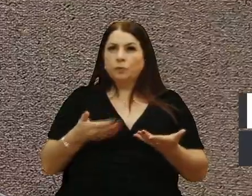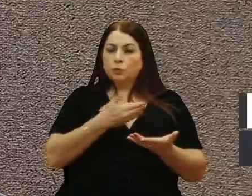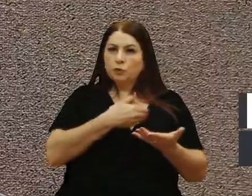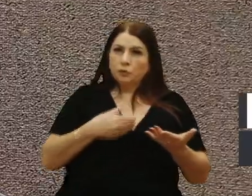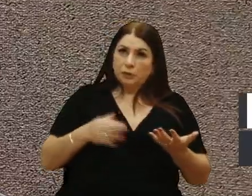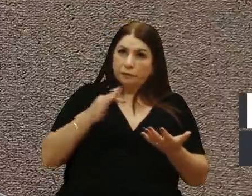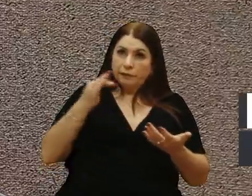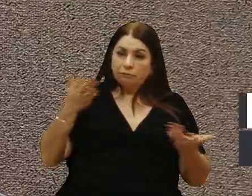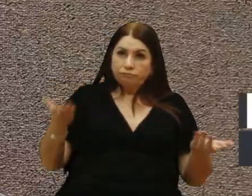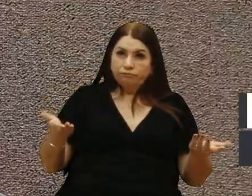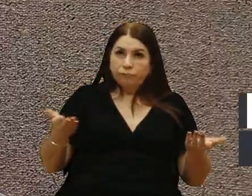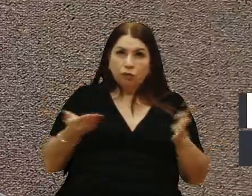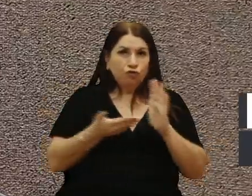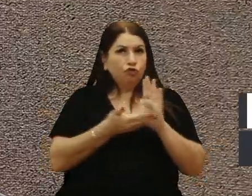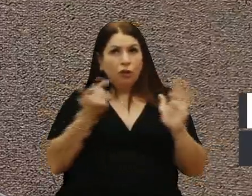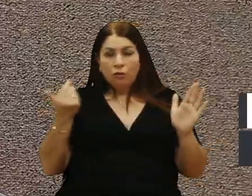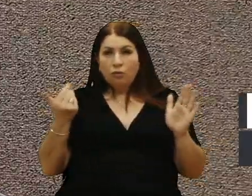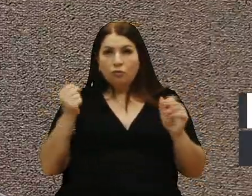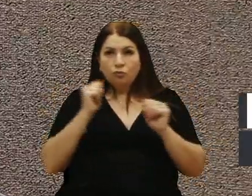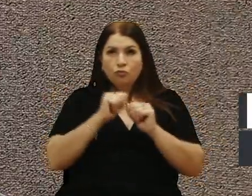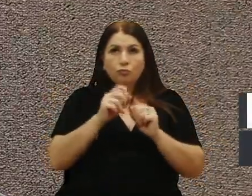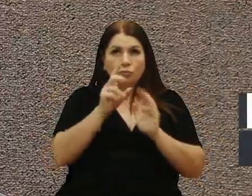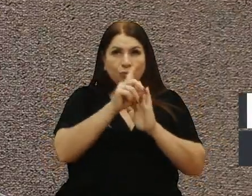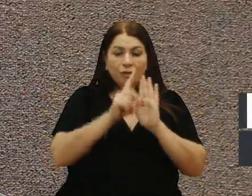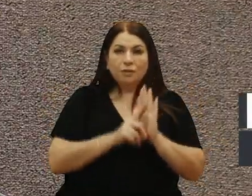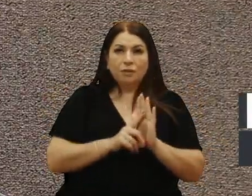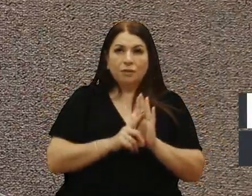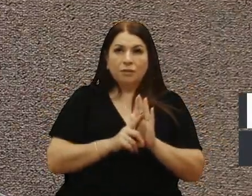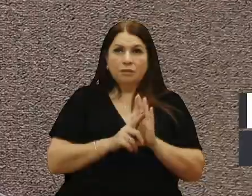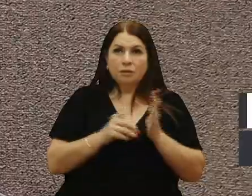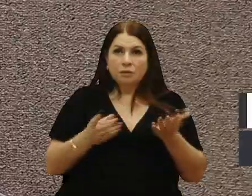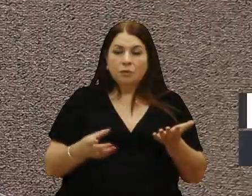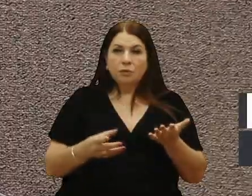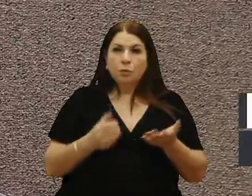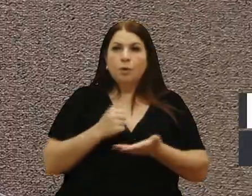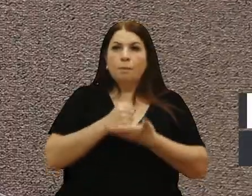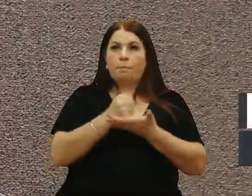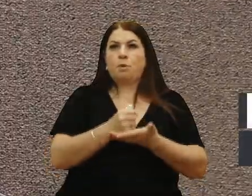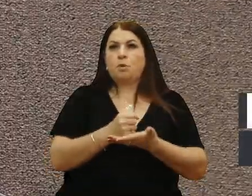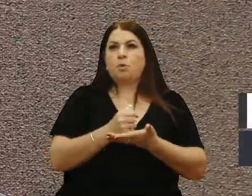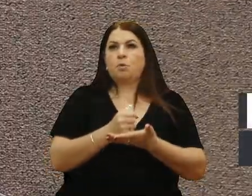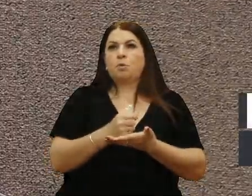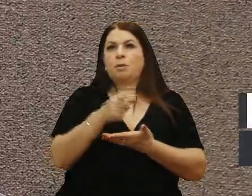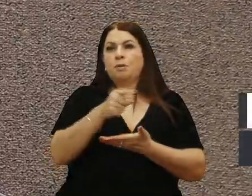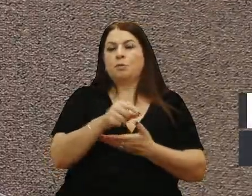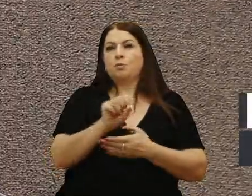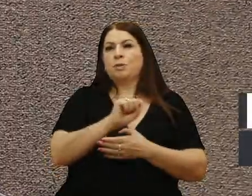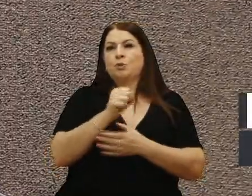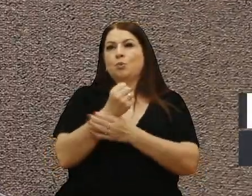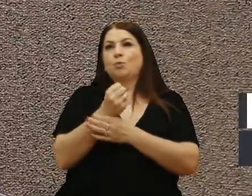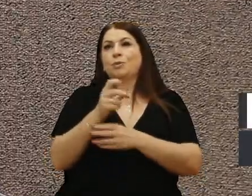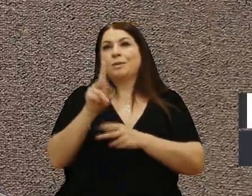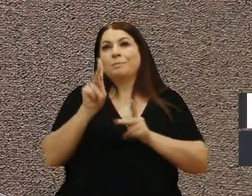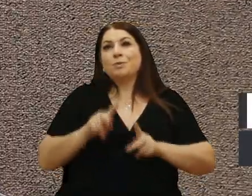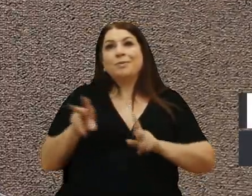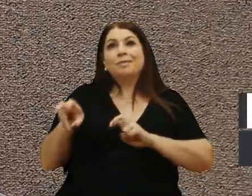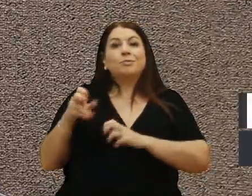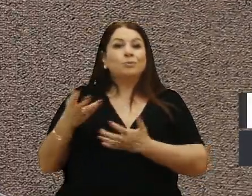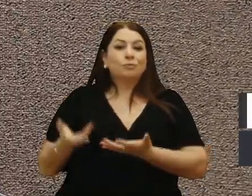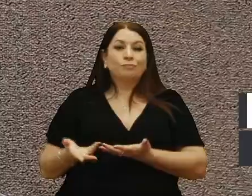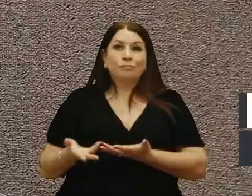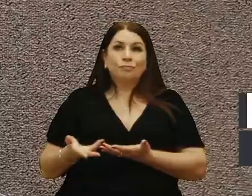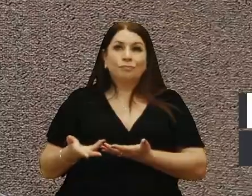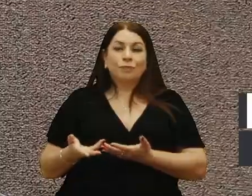federal que está aí, retirou, através de um decreto, né, o apoio, o subsídio ao seguro desses agricultores.